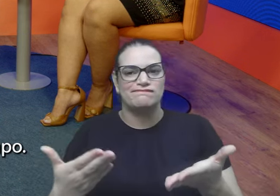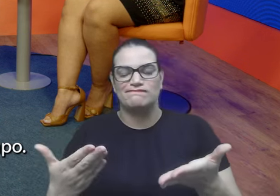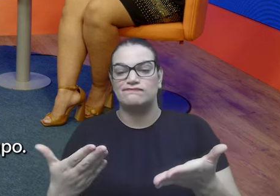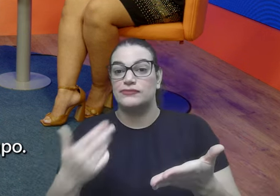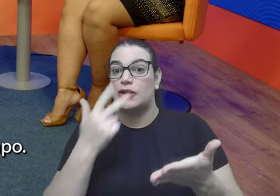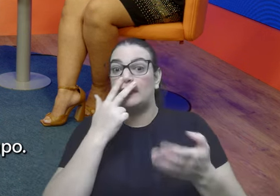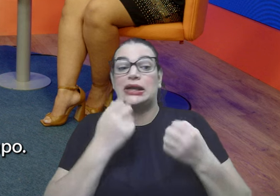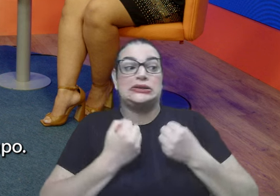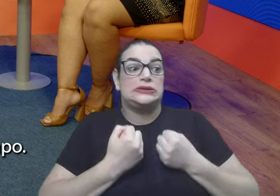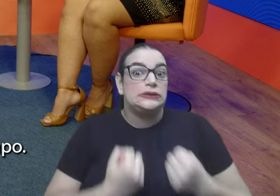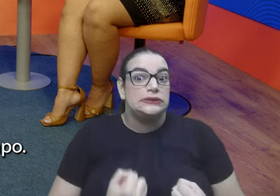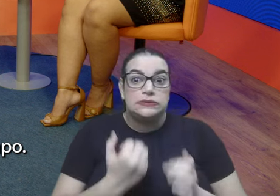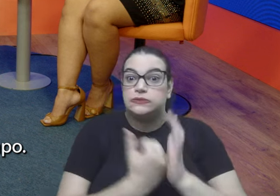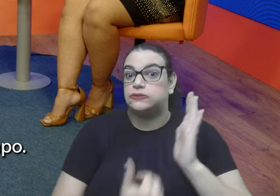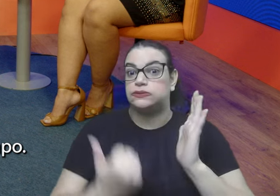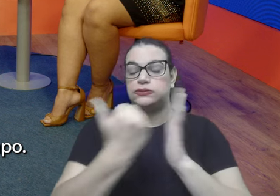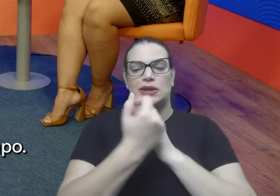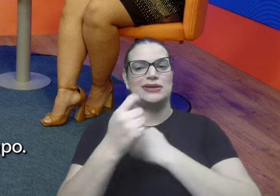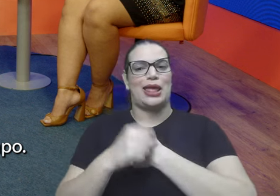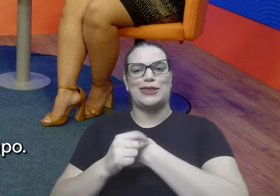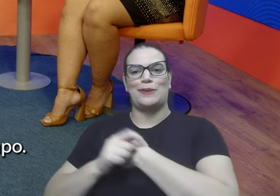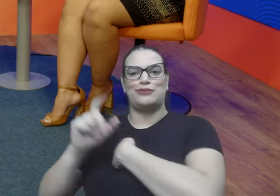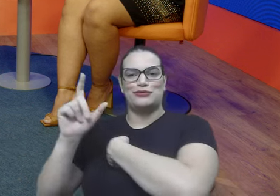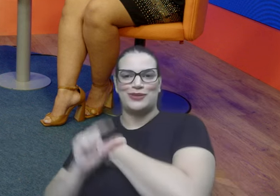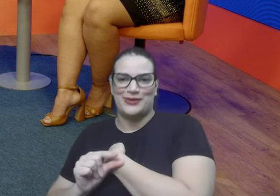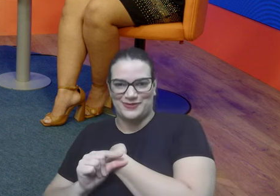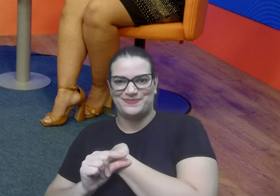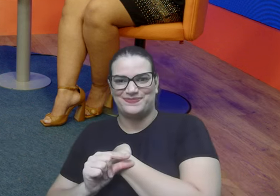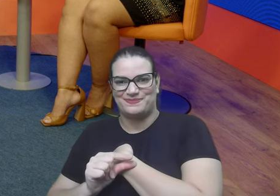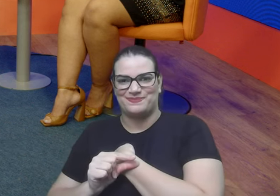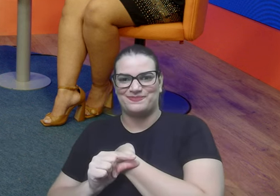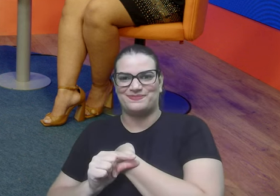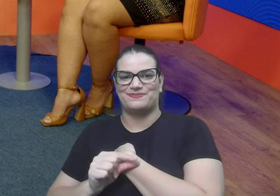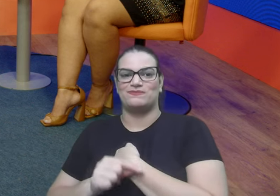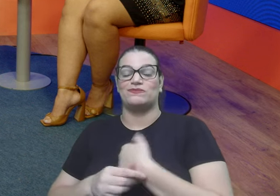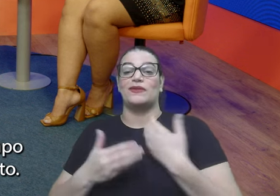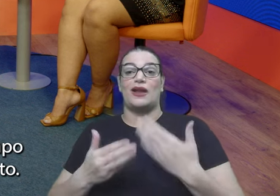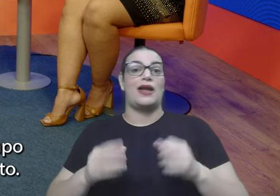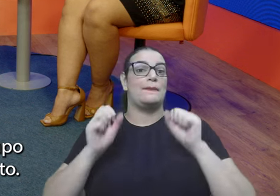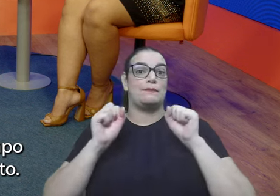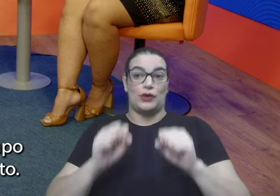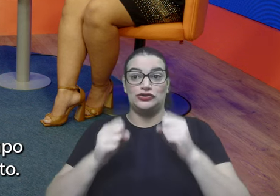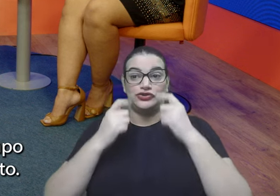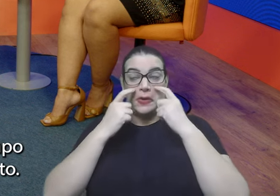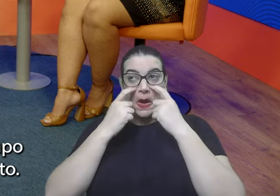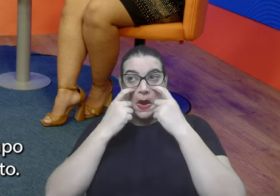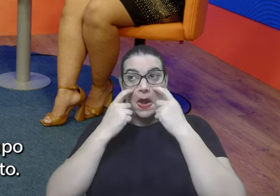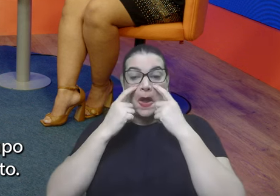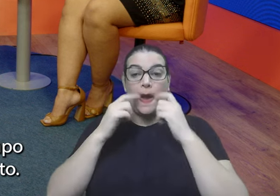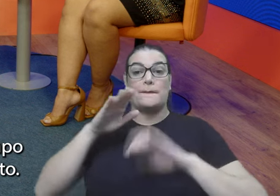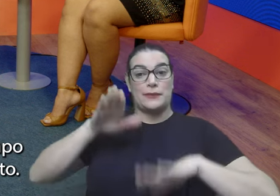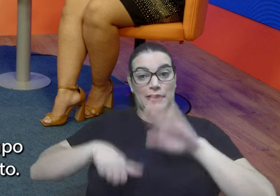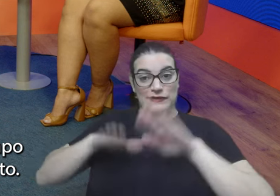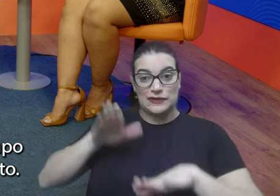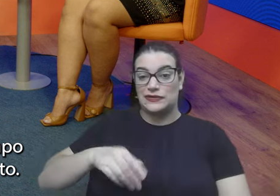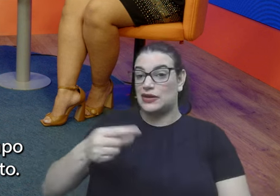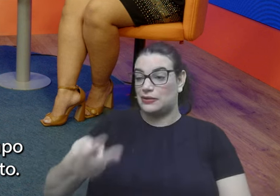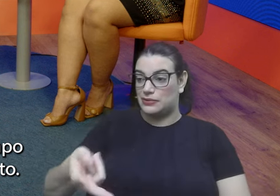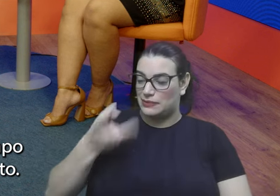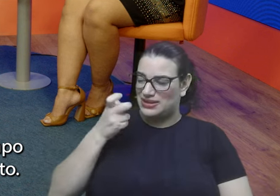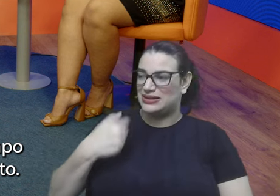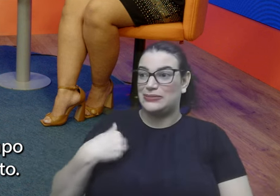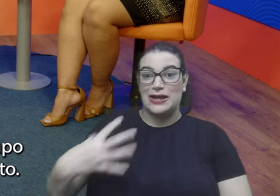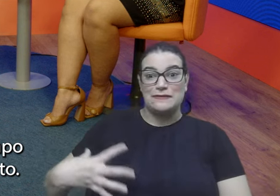e ela acaba ficando sem tempo sim Das duas uma ou ela vê que ficou sem tempo pros filhos do